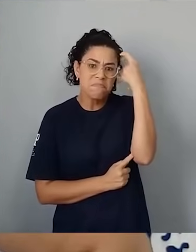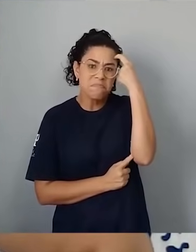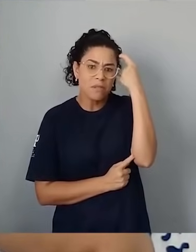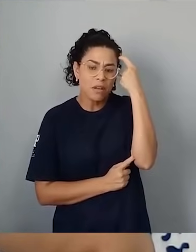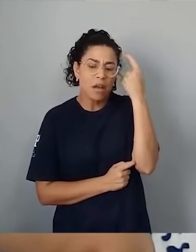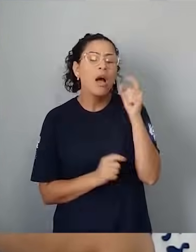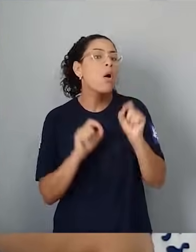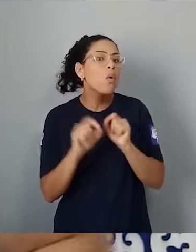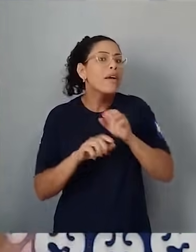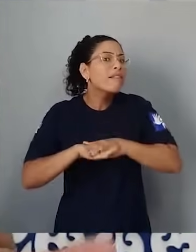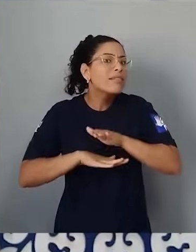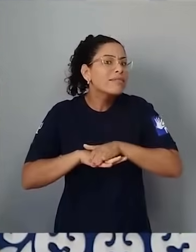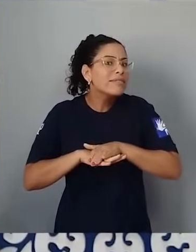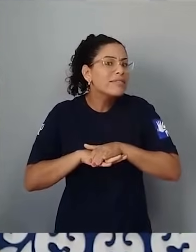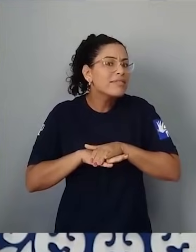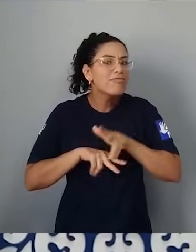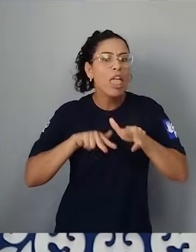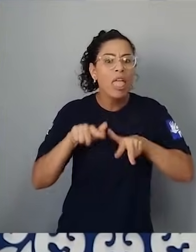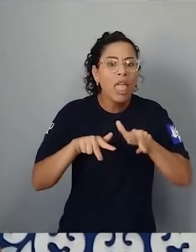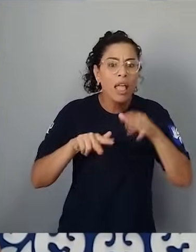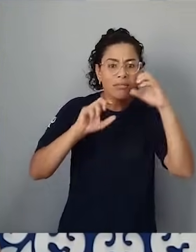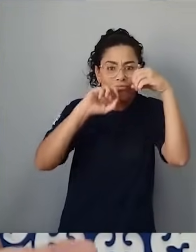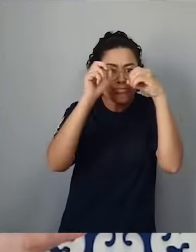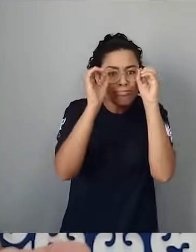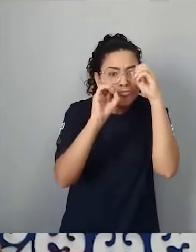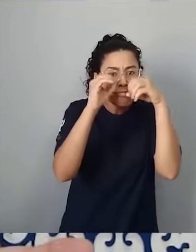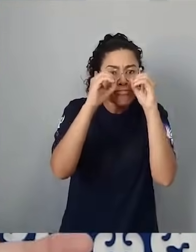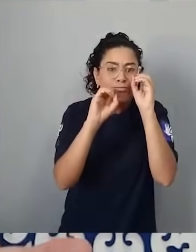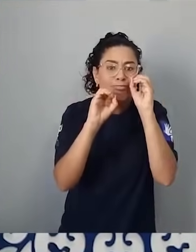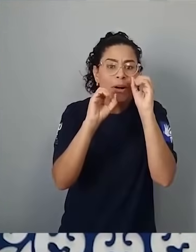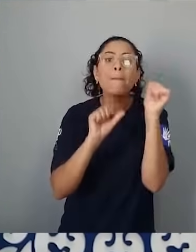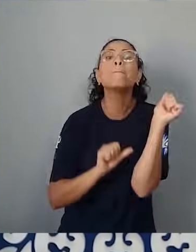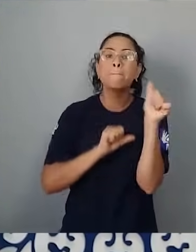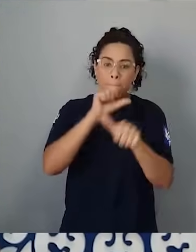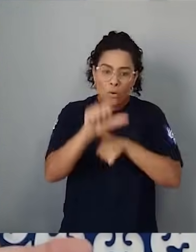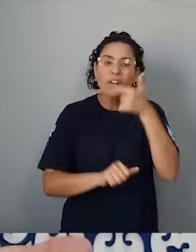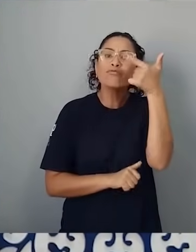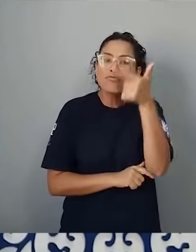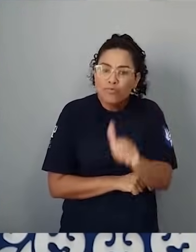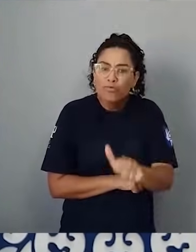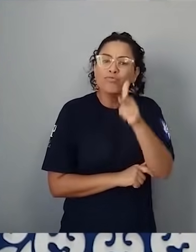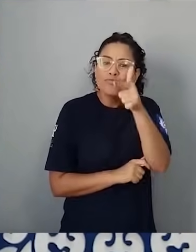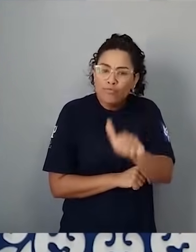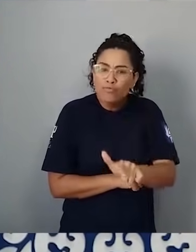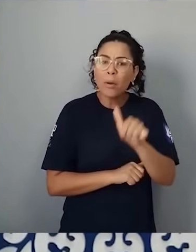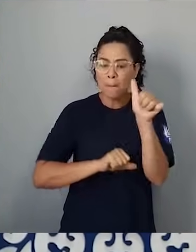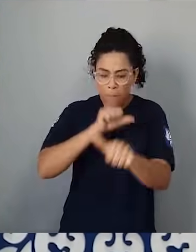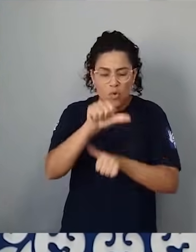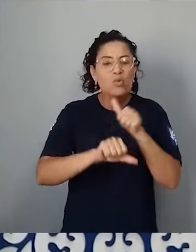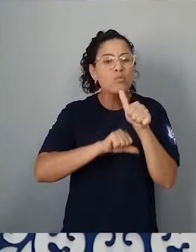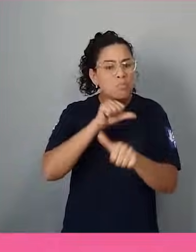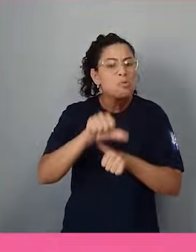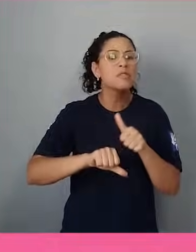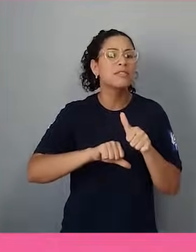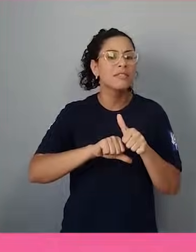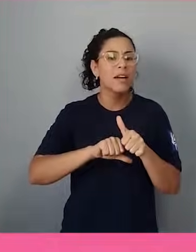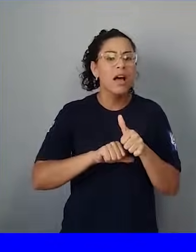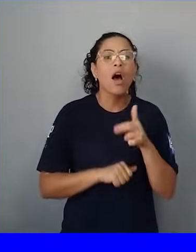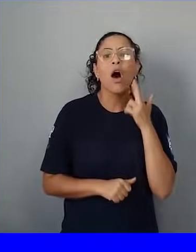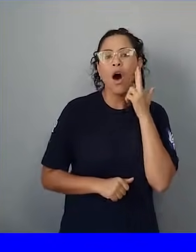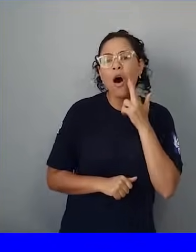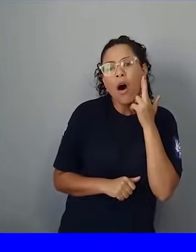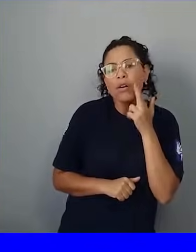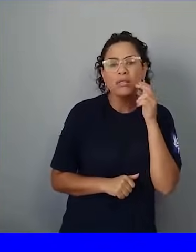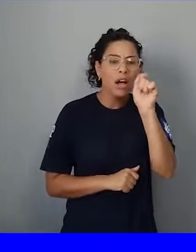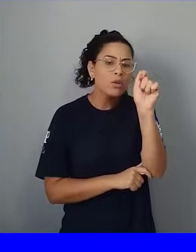estava, adivinha o que fazia o nosso camaleão? Pois ele logo mudava, mudava para outro tom. Mudou de